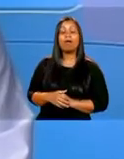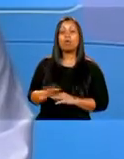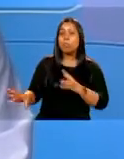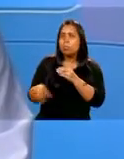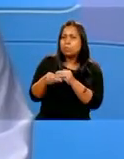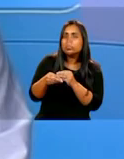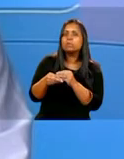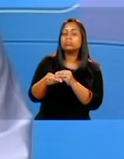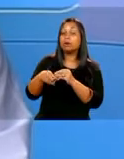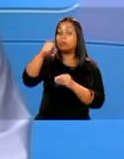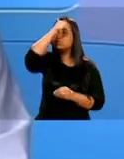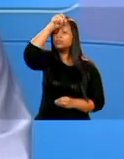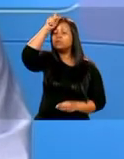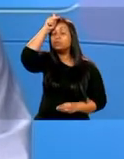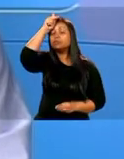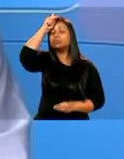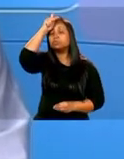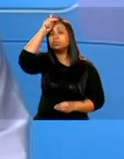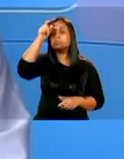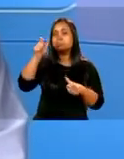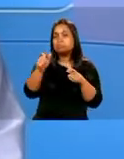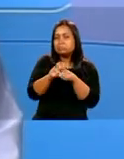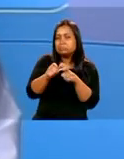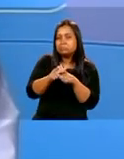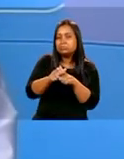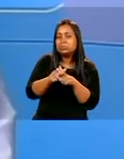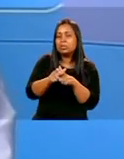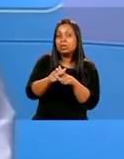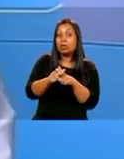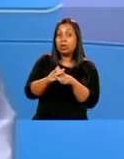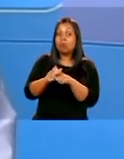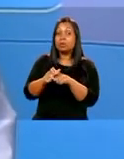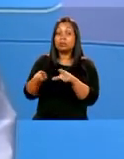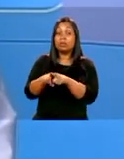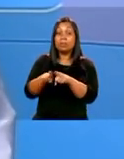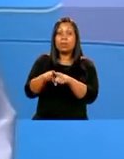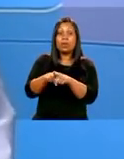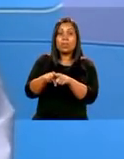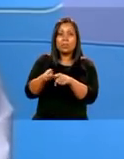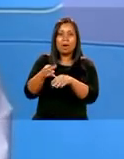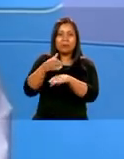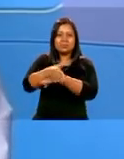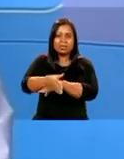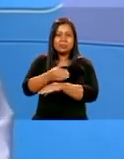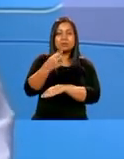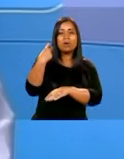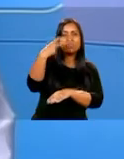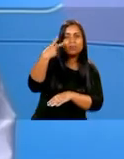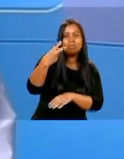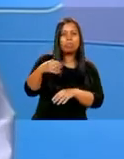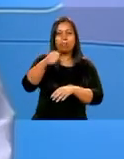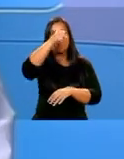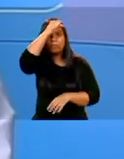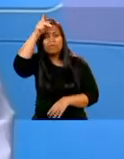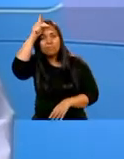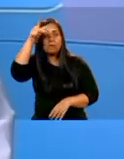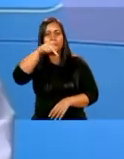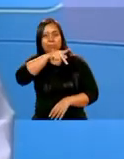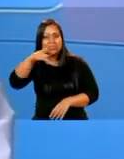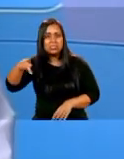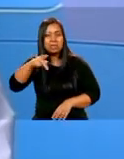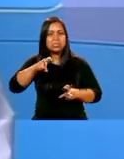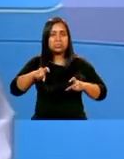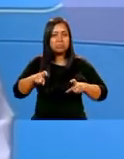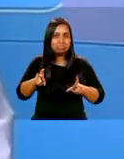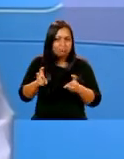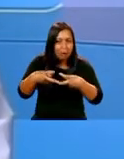complementando isso, as prefeituras, né, do porte pequeno, o acesso das mães ao vereador, presidente da Câmara, ao prefeito, o próprio prefeito,